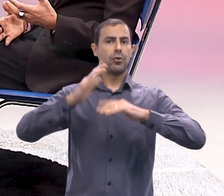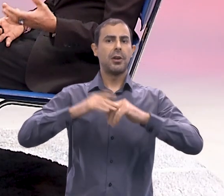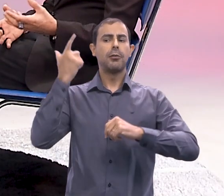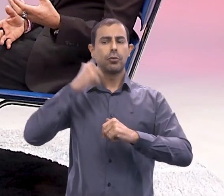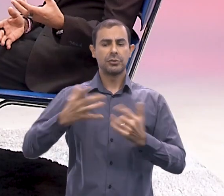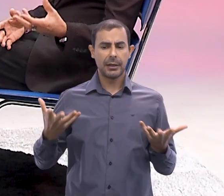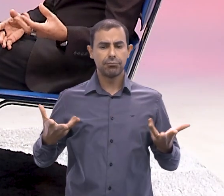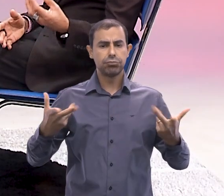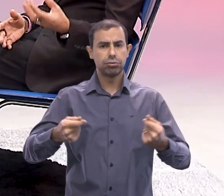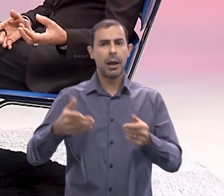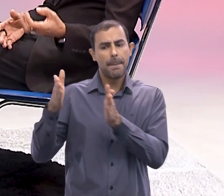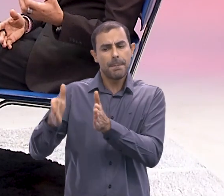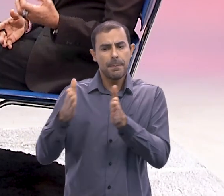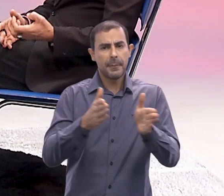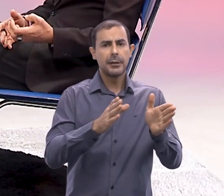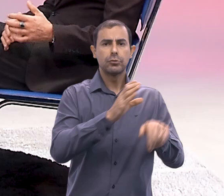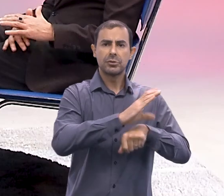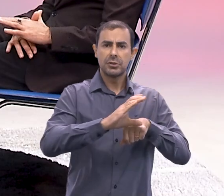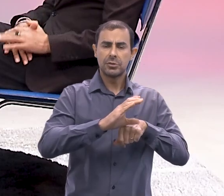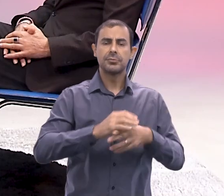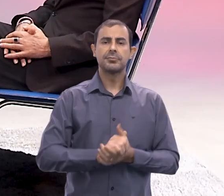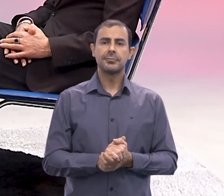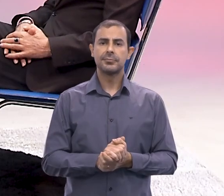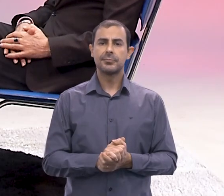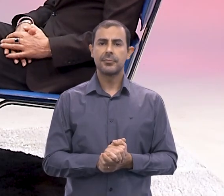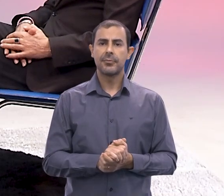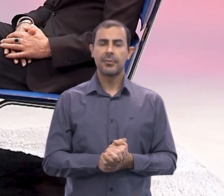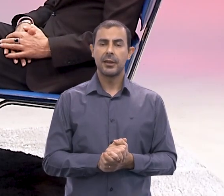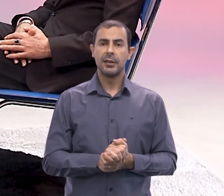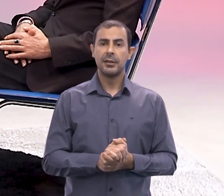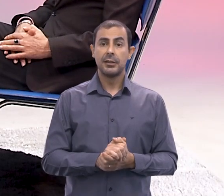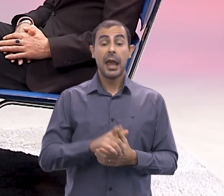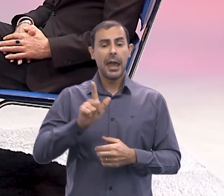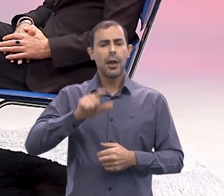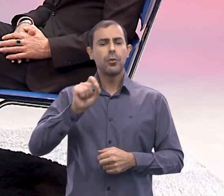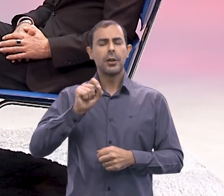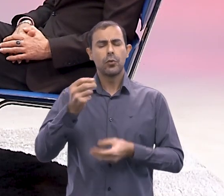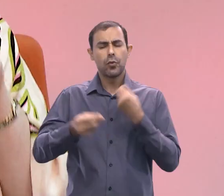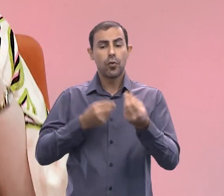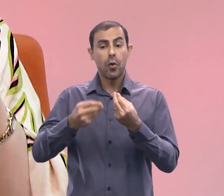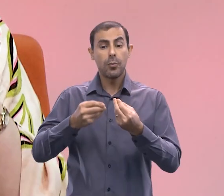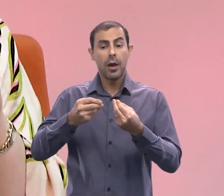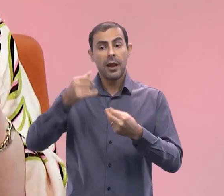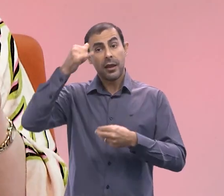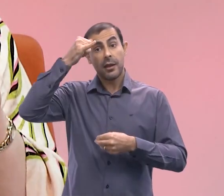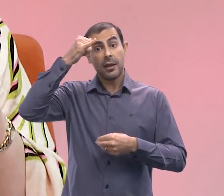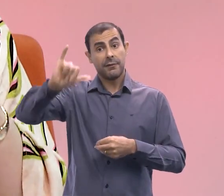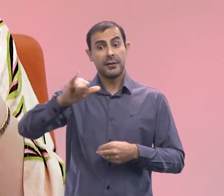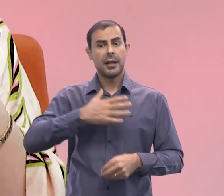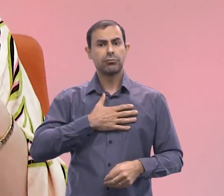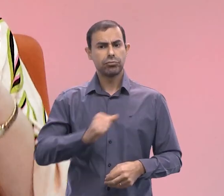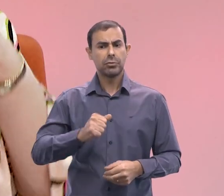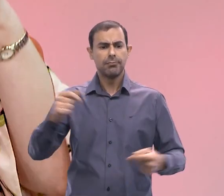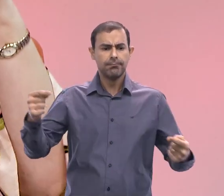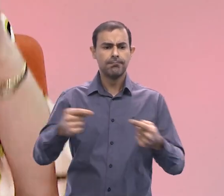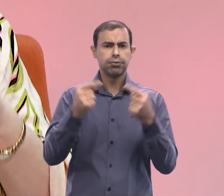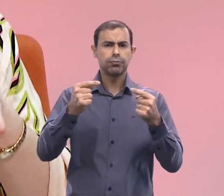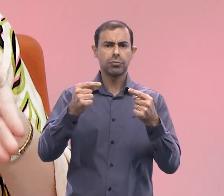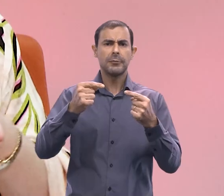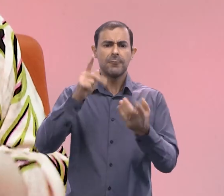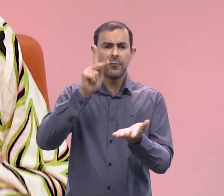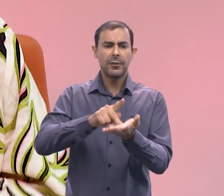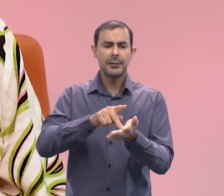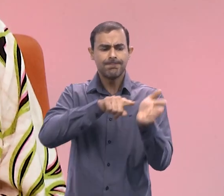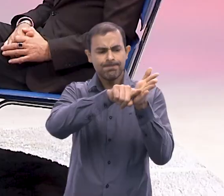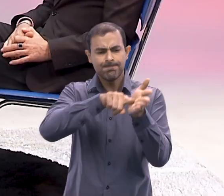capacitados para executarmos esse método científico. Seria uma maneira de agir ali na prevenção ao suicídio de maneira